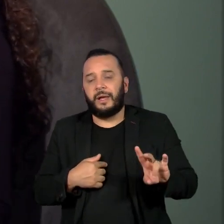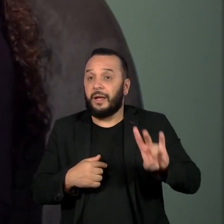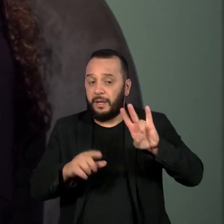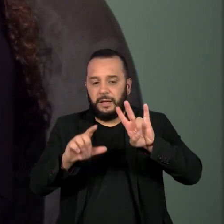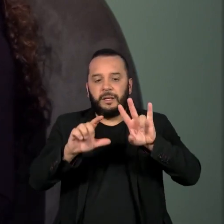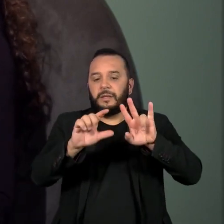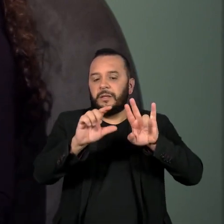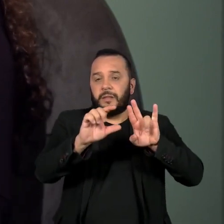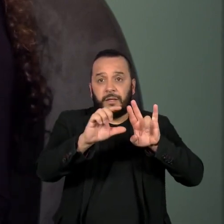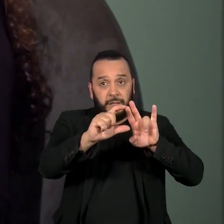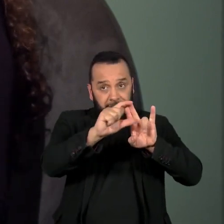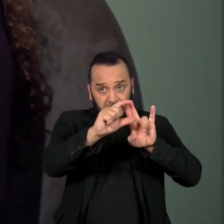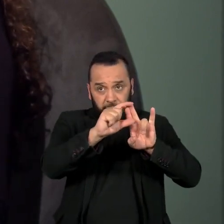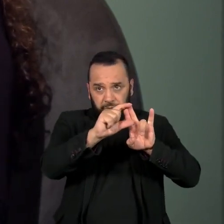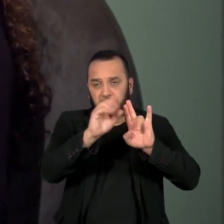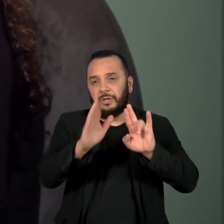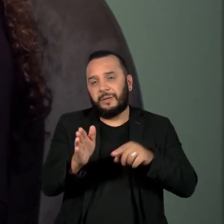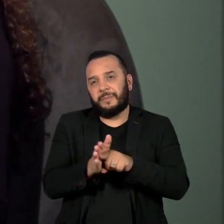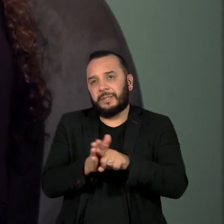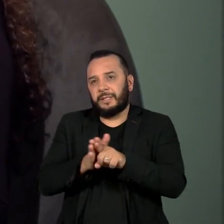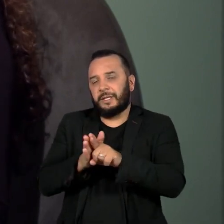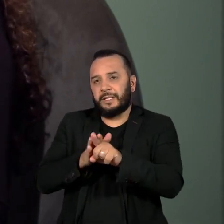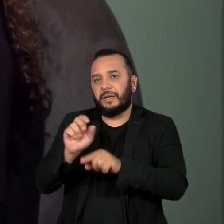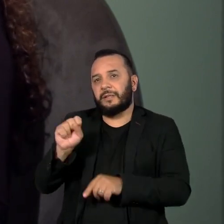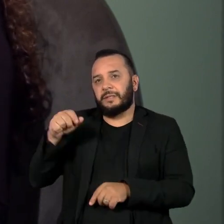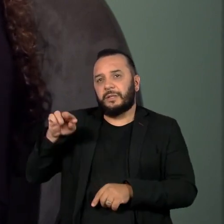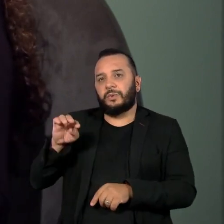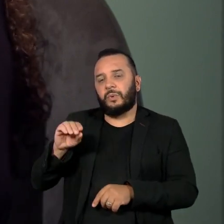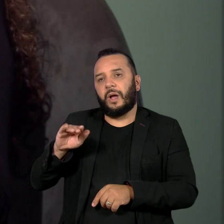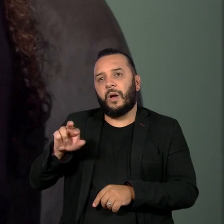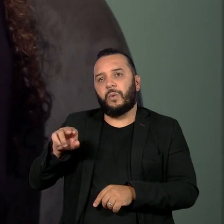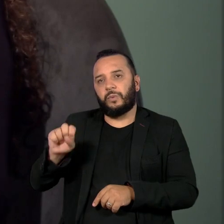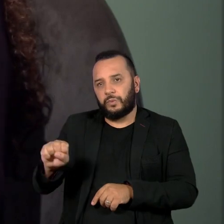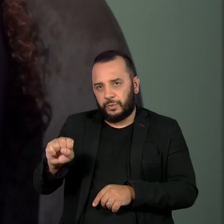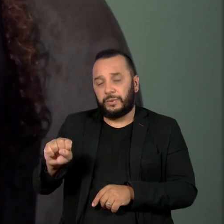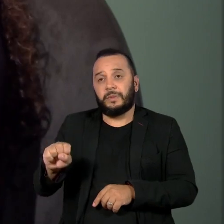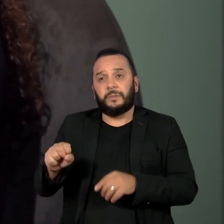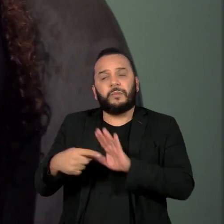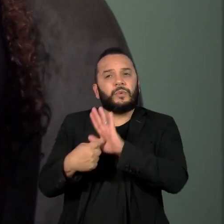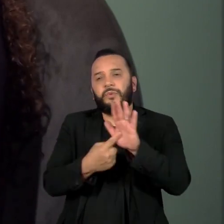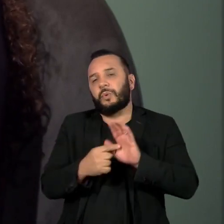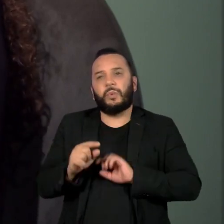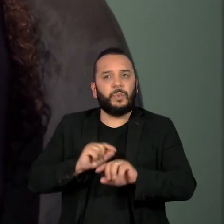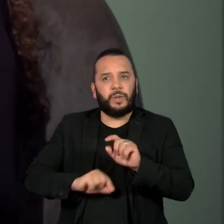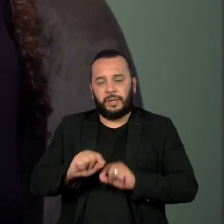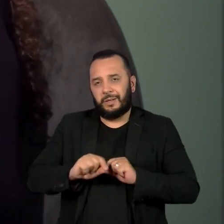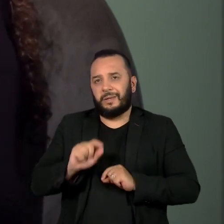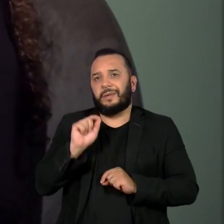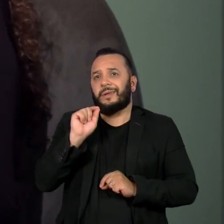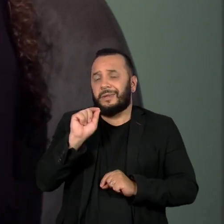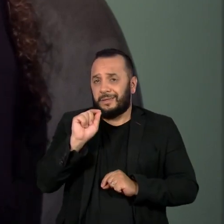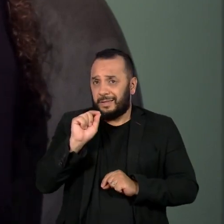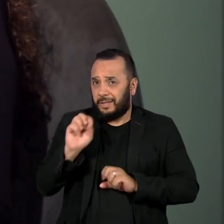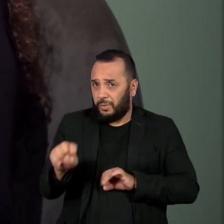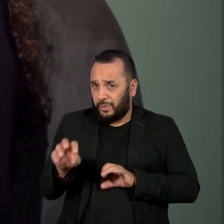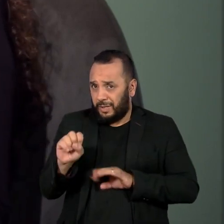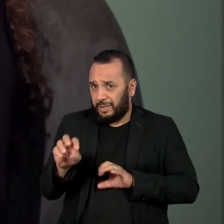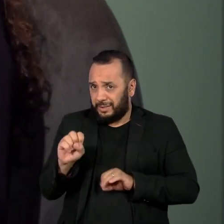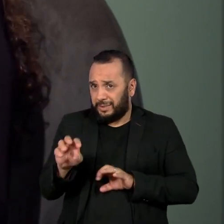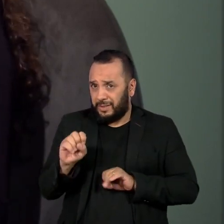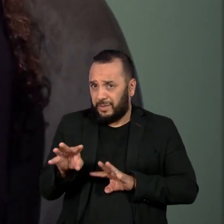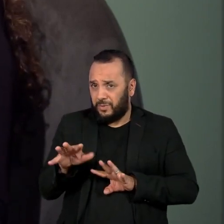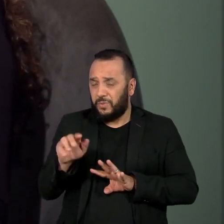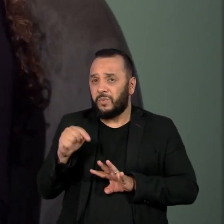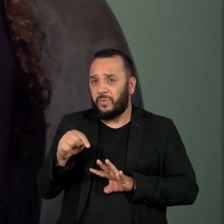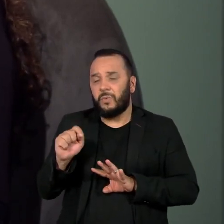parceria com a Santo Caos, e nessa pesquisa a gente notou que a desigualdade em relação à educação que